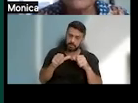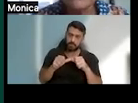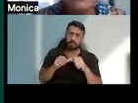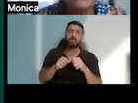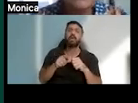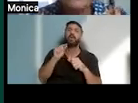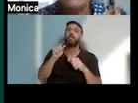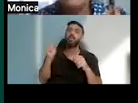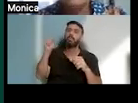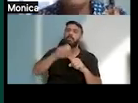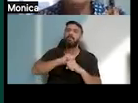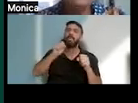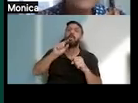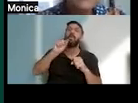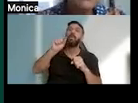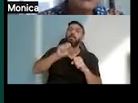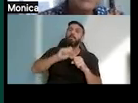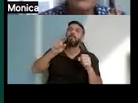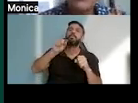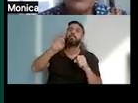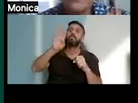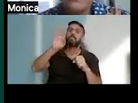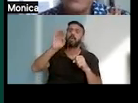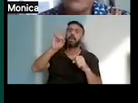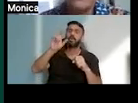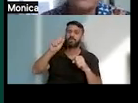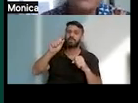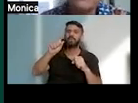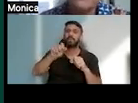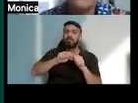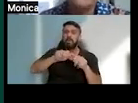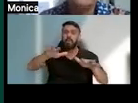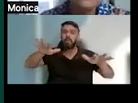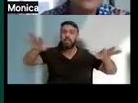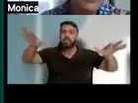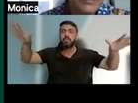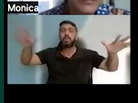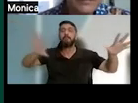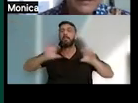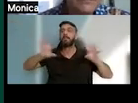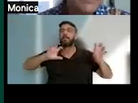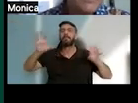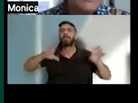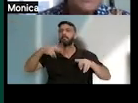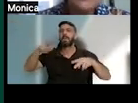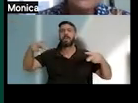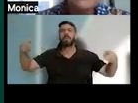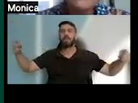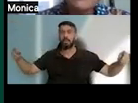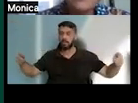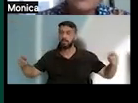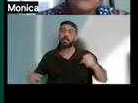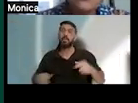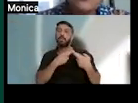biológicas. Então, a gente também se preocupa muito com isso para criar essa responsabilidade.